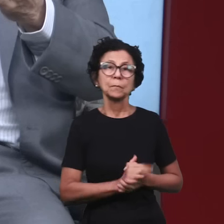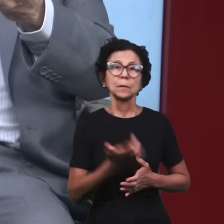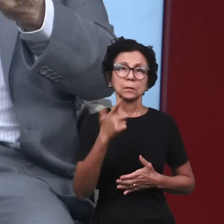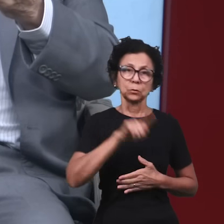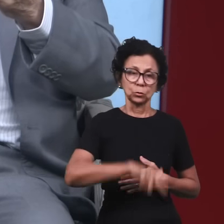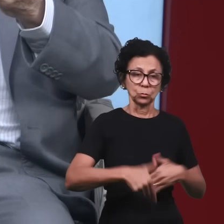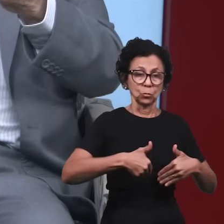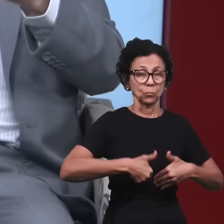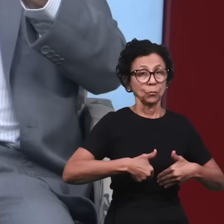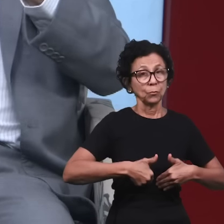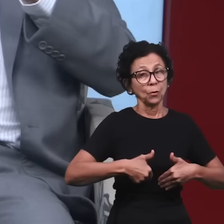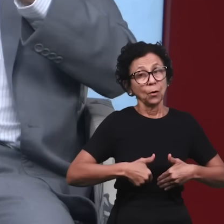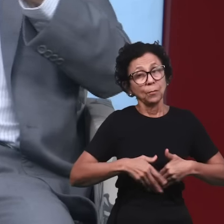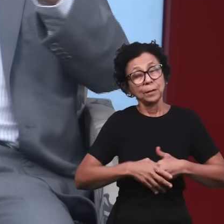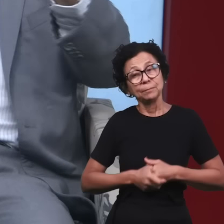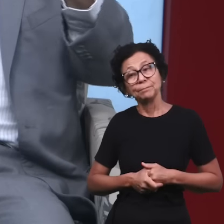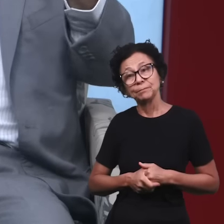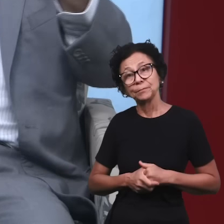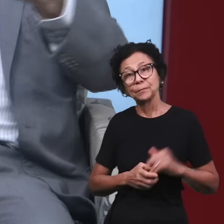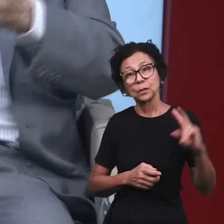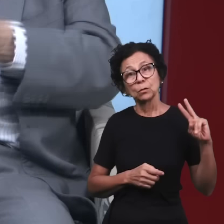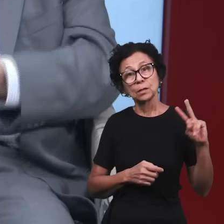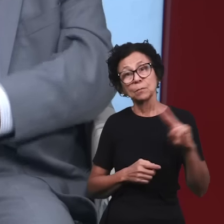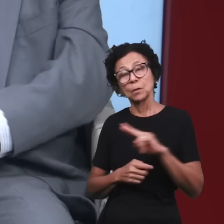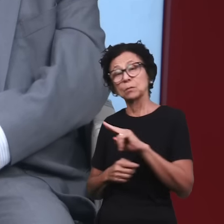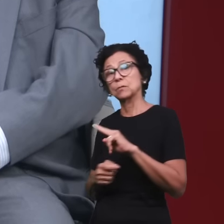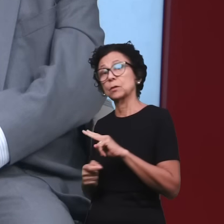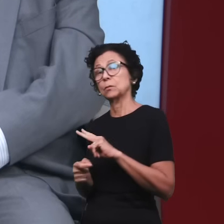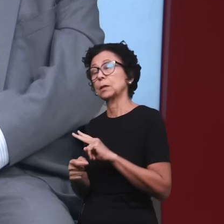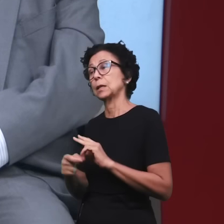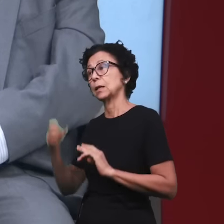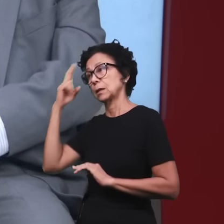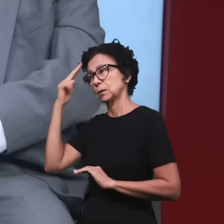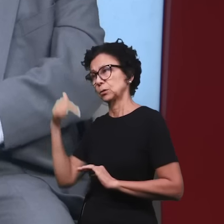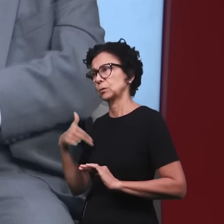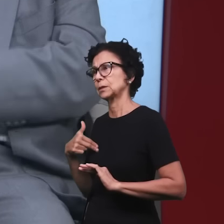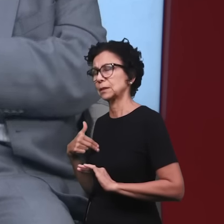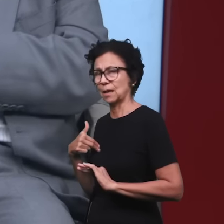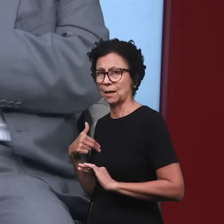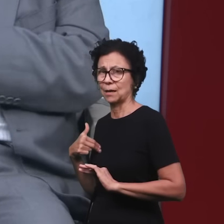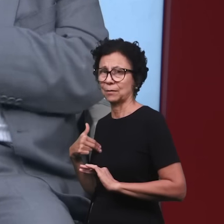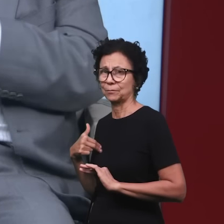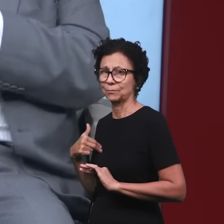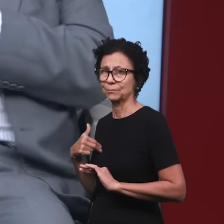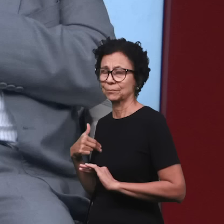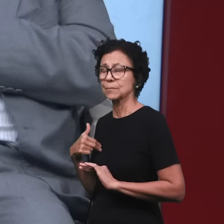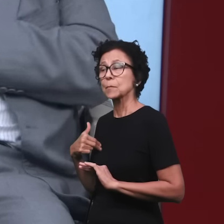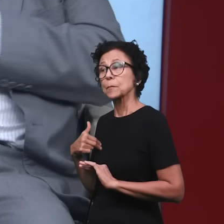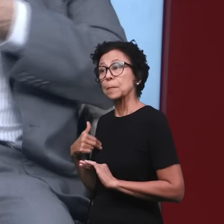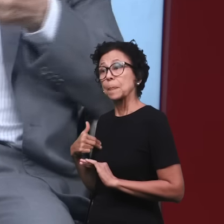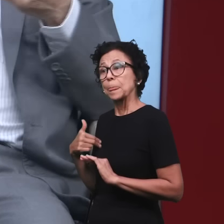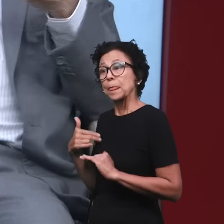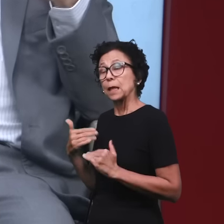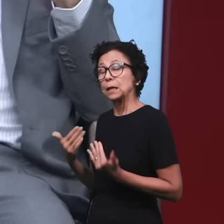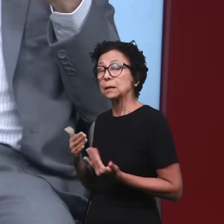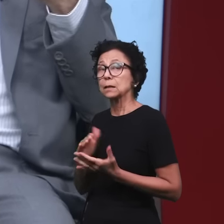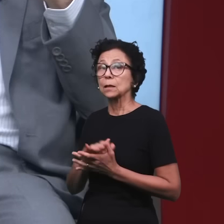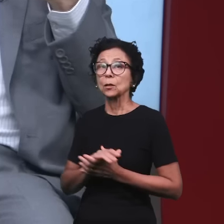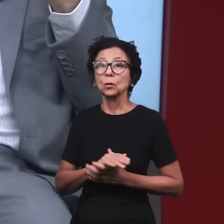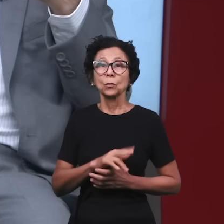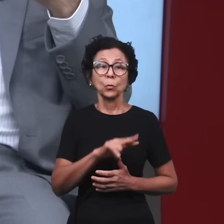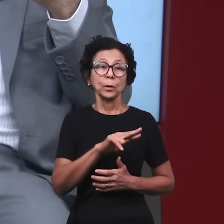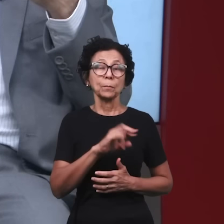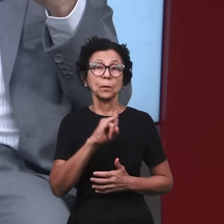Judá se responsabilizou por ele, ficou por fiador dele. Mediante